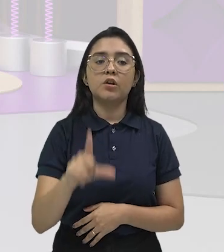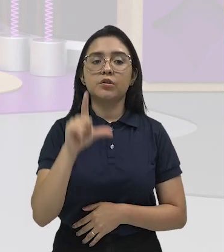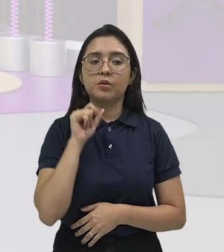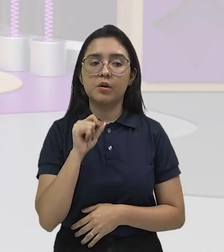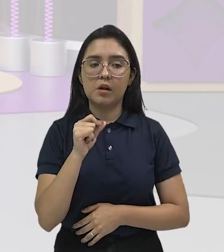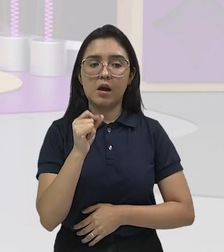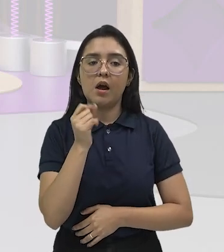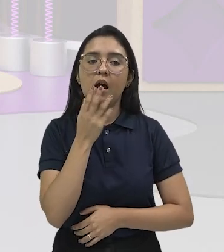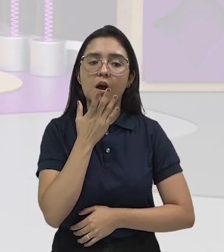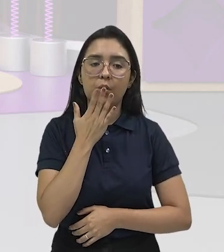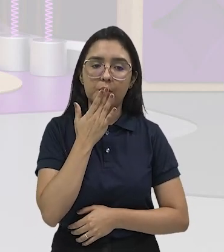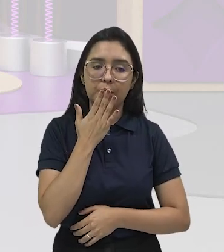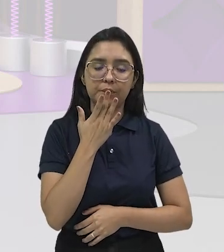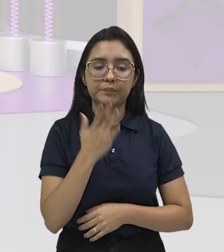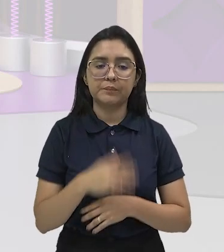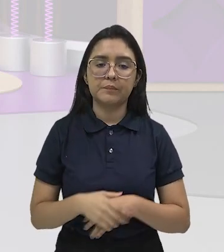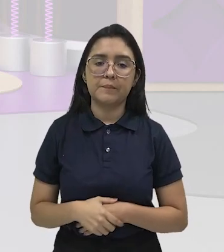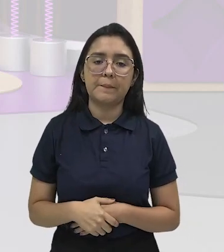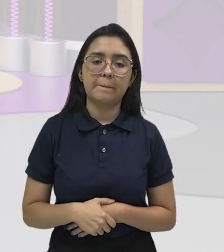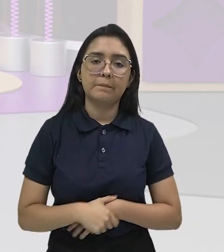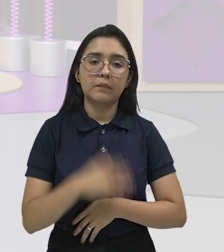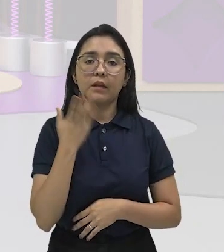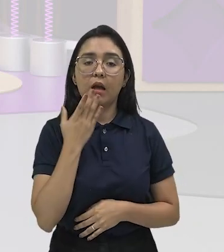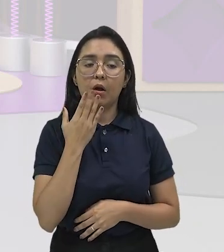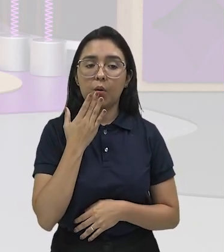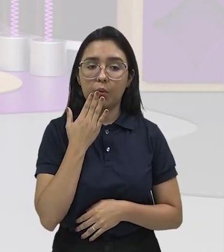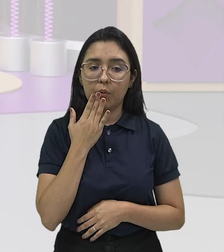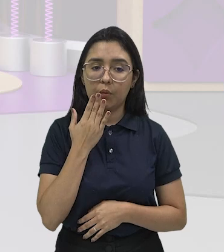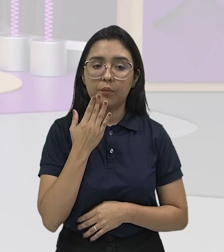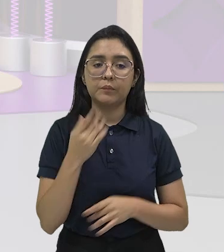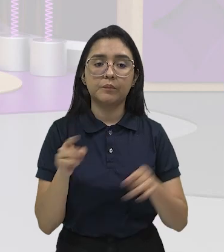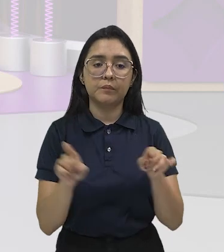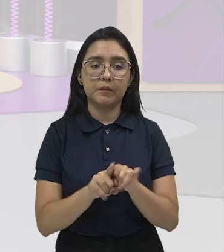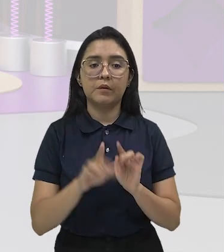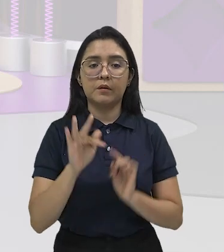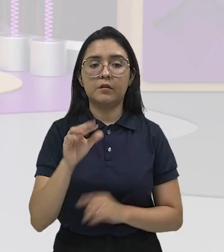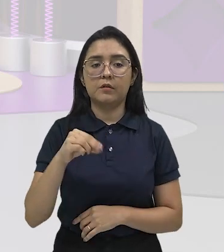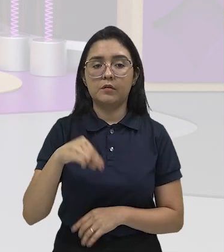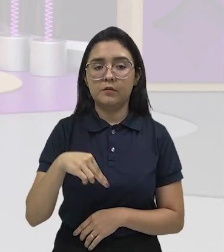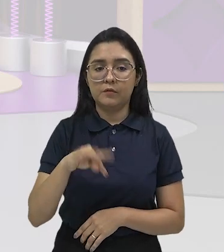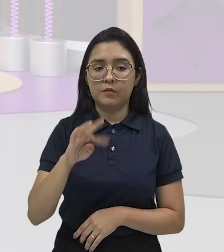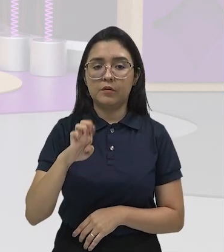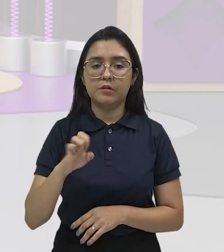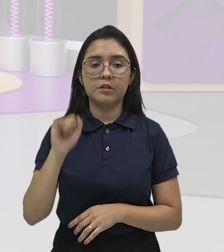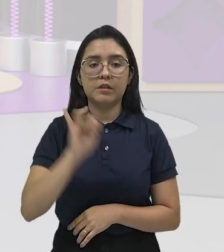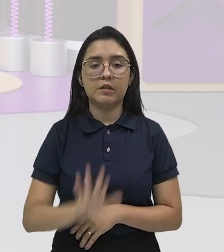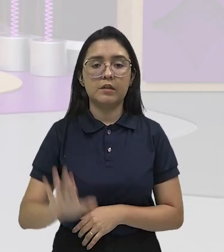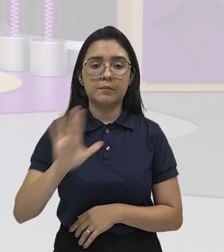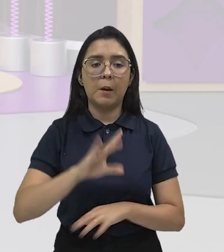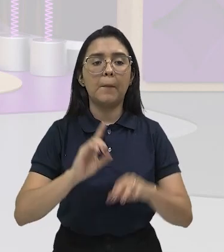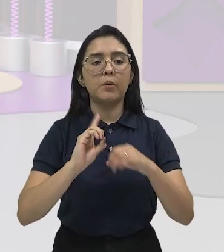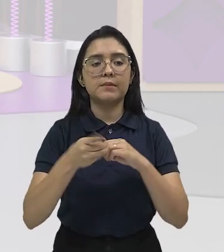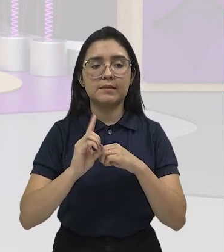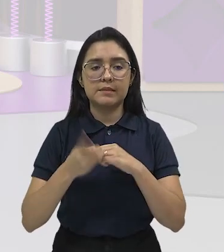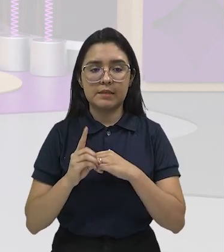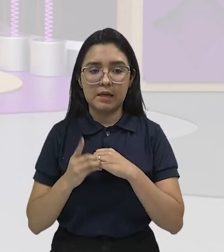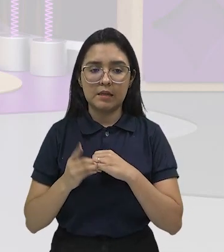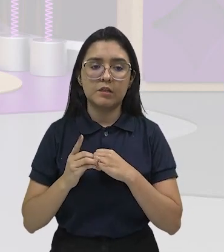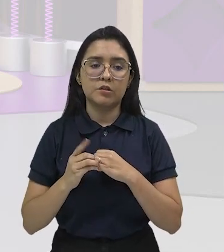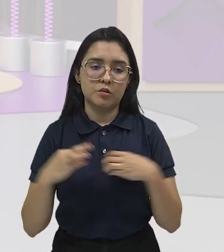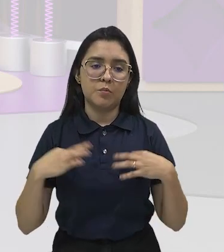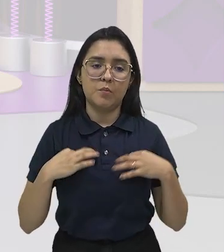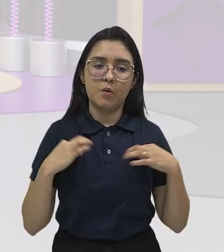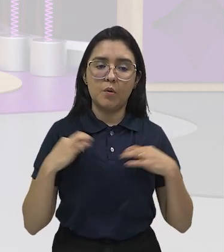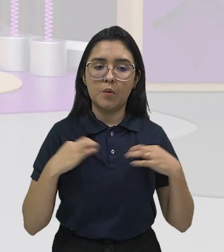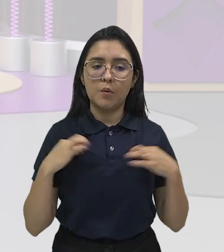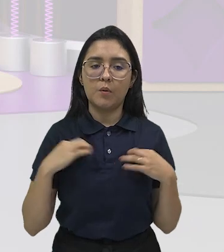cor, né, o padrão, a fonte e a imagem para o design de um